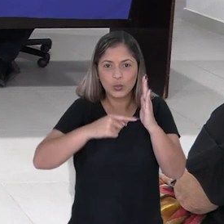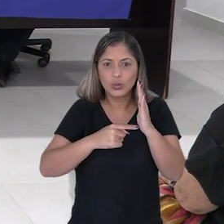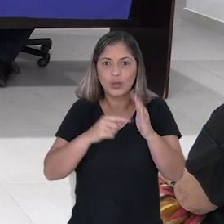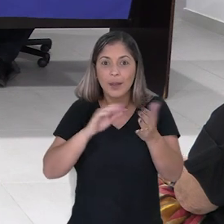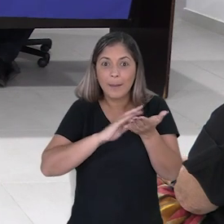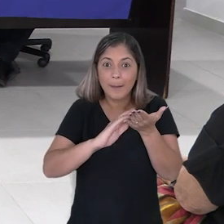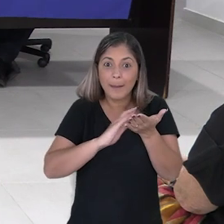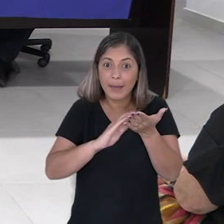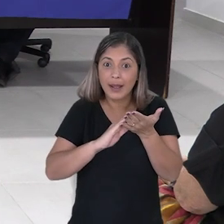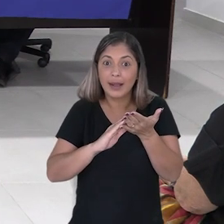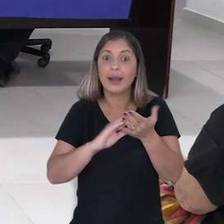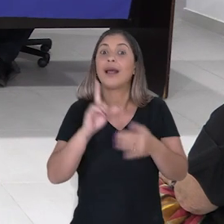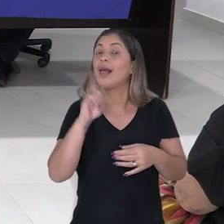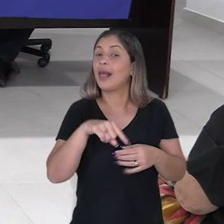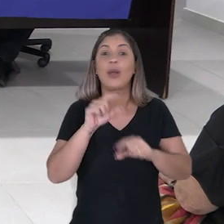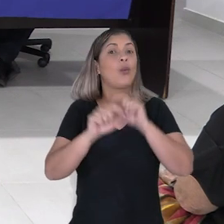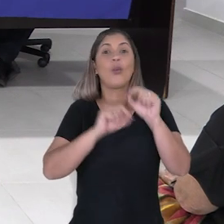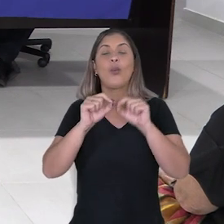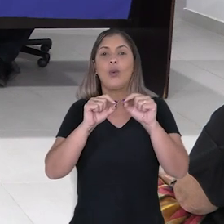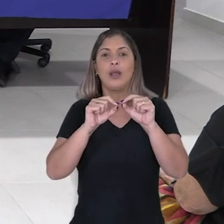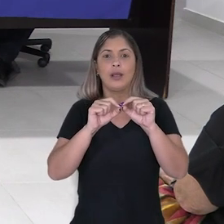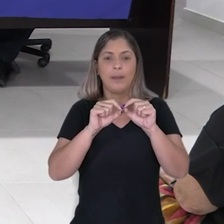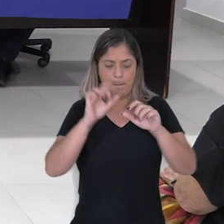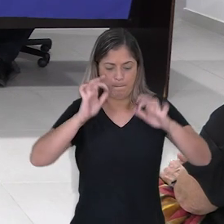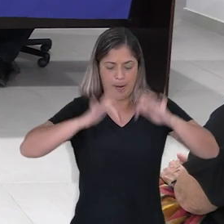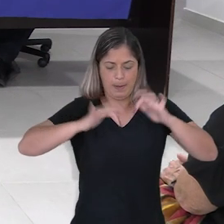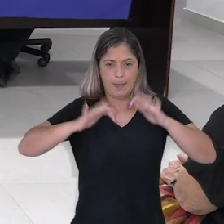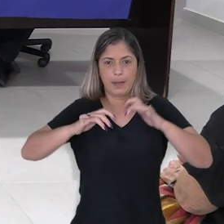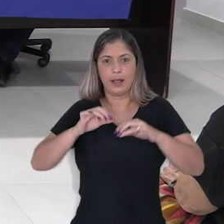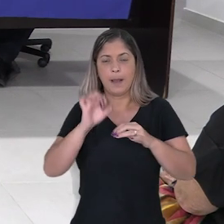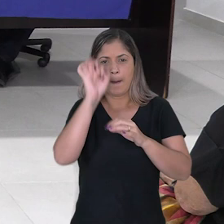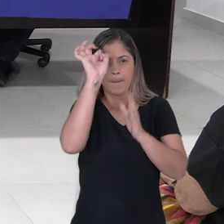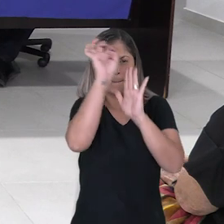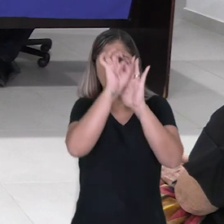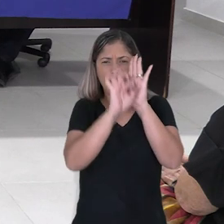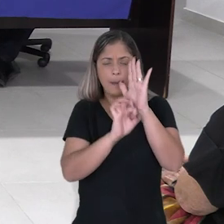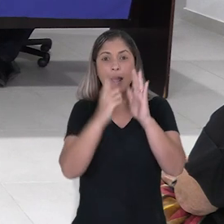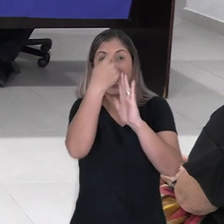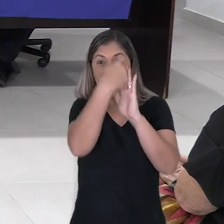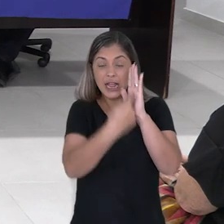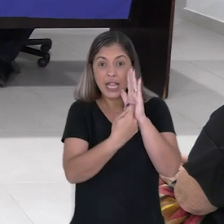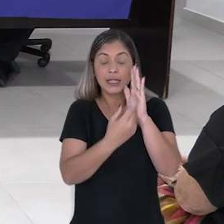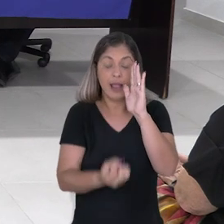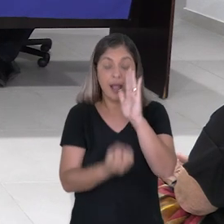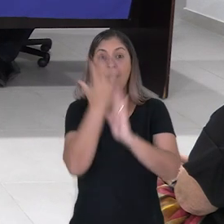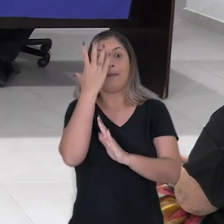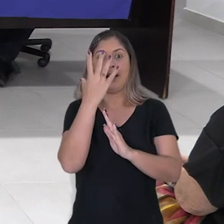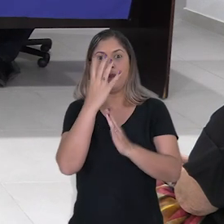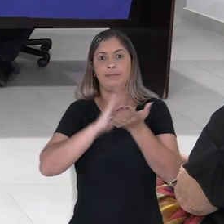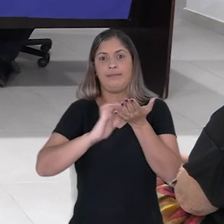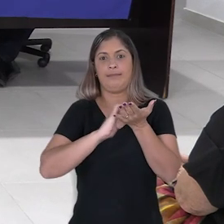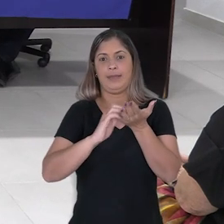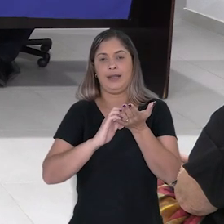eles levantam na parte inferior dessa réguazinha, à medida que os textos vão aparecendo no computador, eles aparecem ali em Braille em tempo